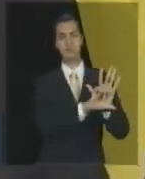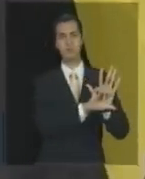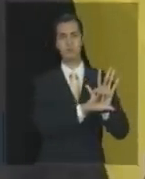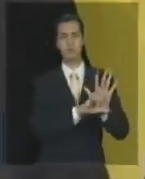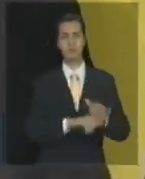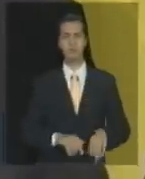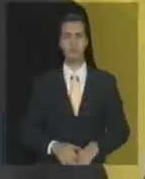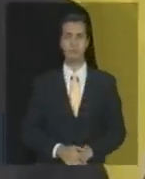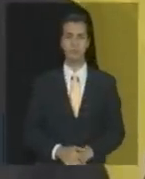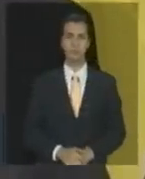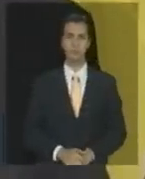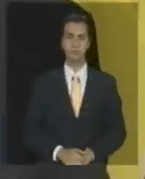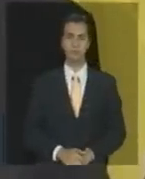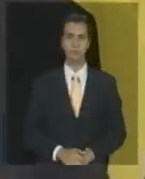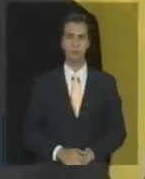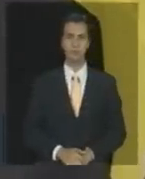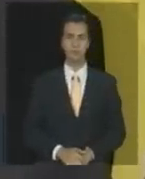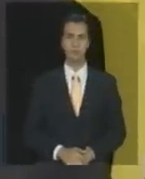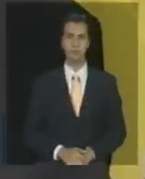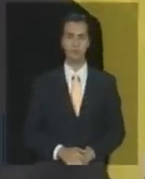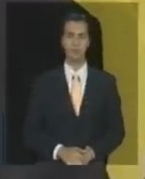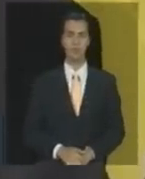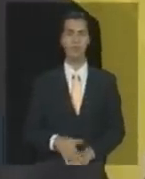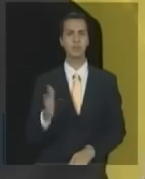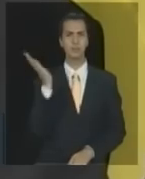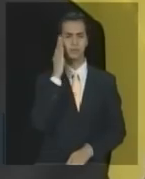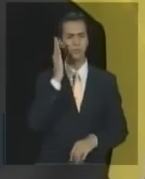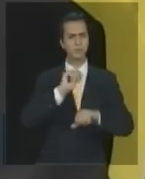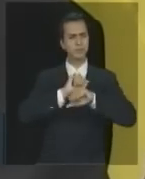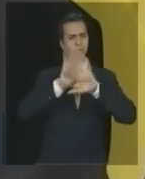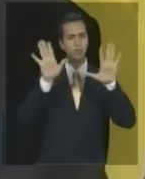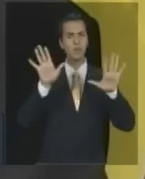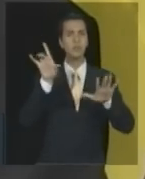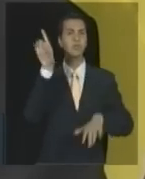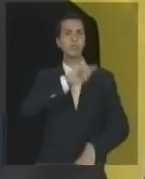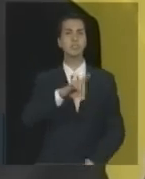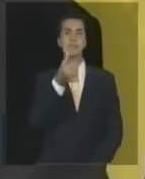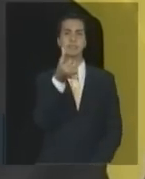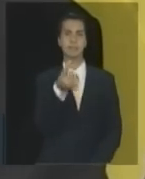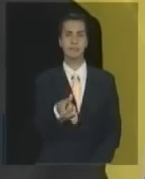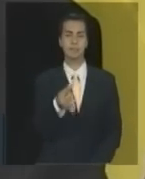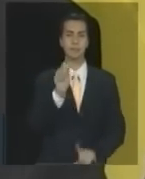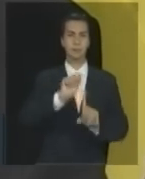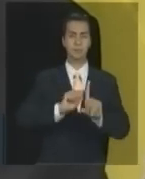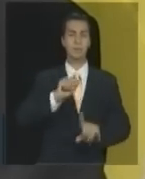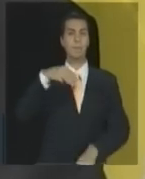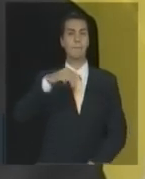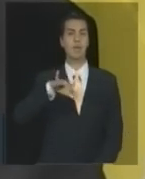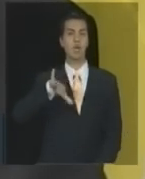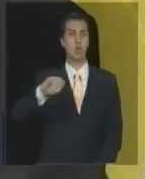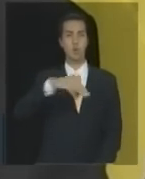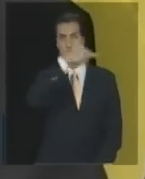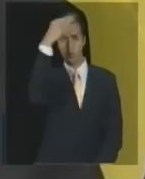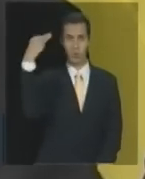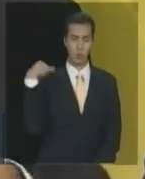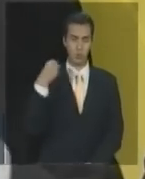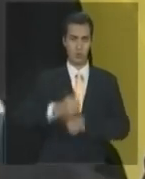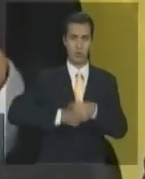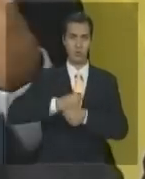evidente que, no dia 16 de maio de 2012, o nível